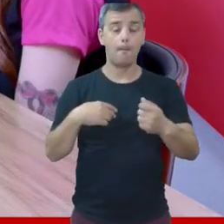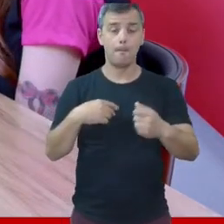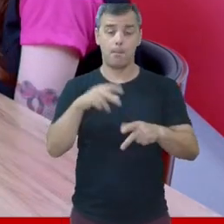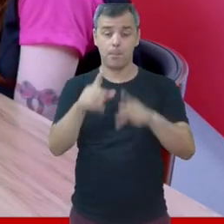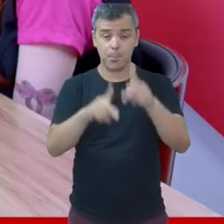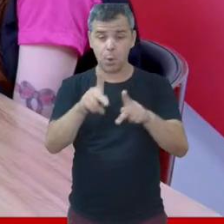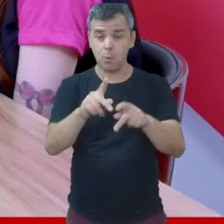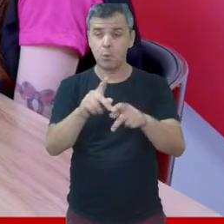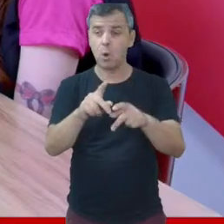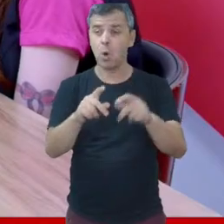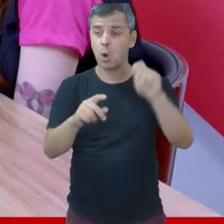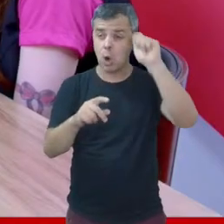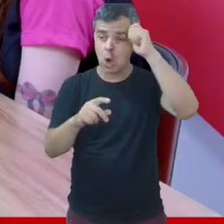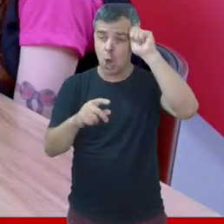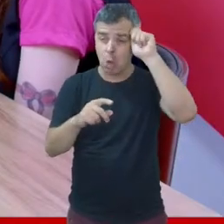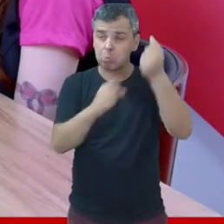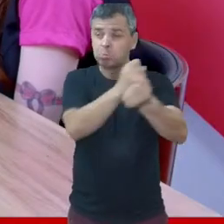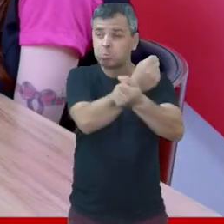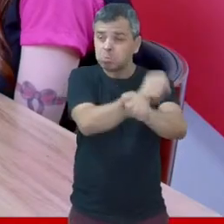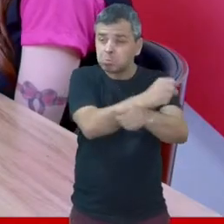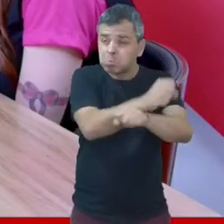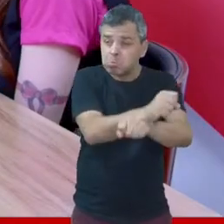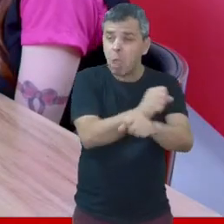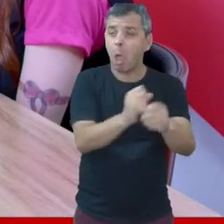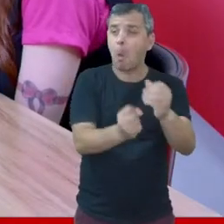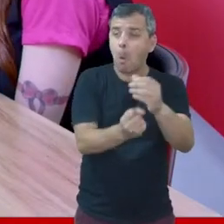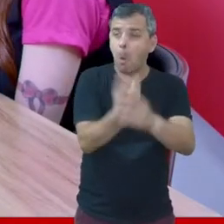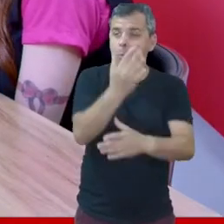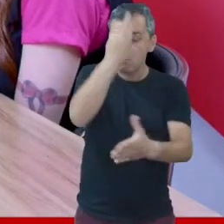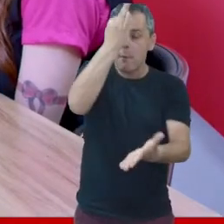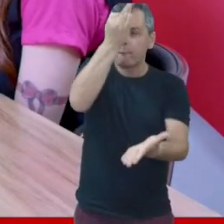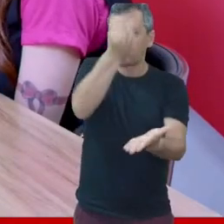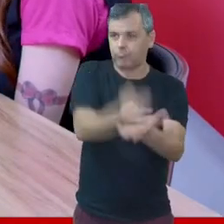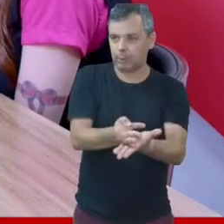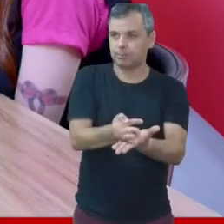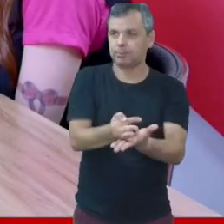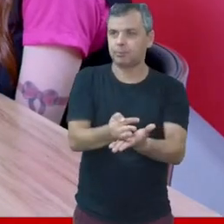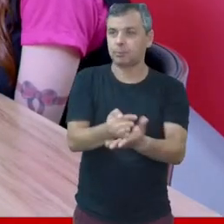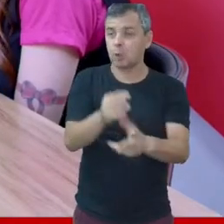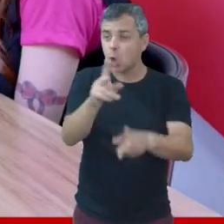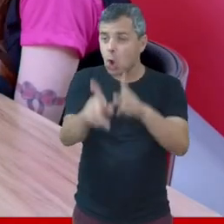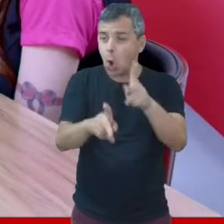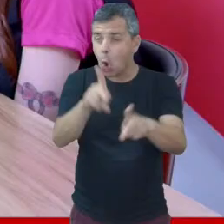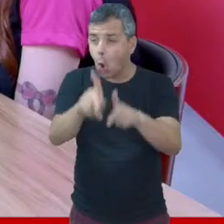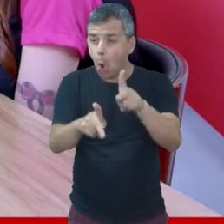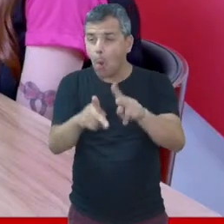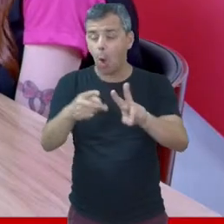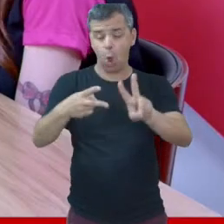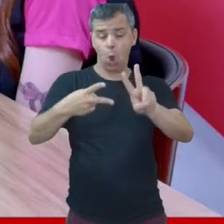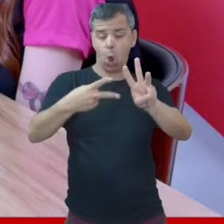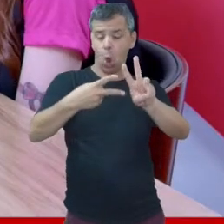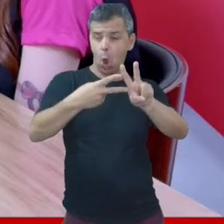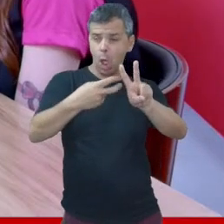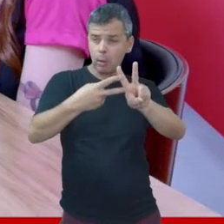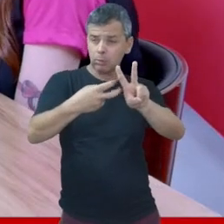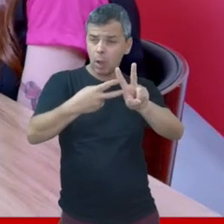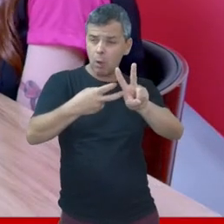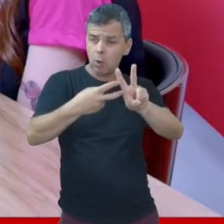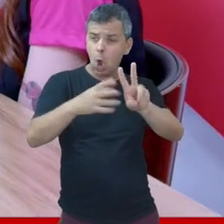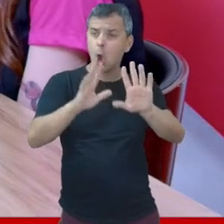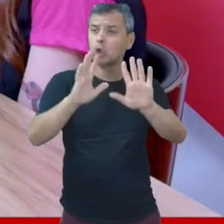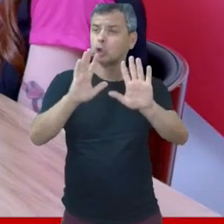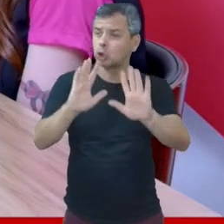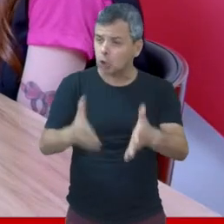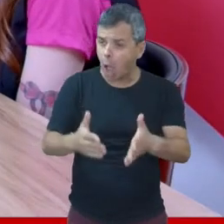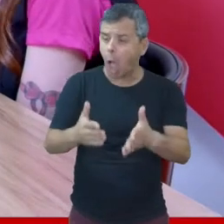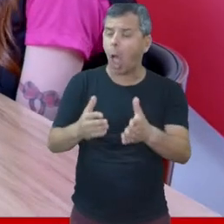forma escravizada, uma raiz muito de fé. Né? Os povos indígenas que já estavam aqui também já cultuavam a